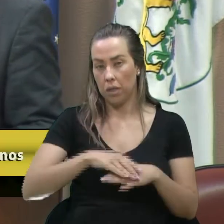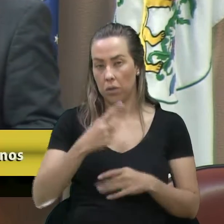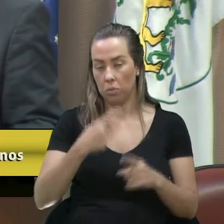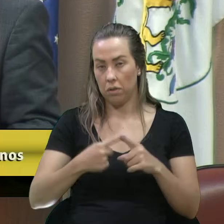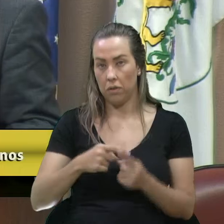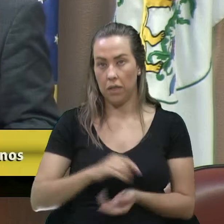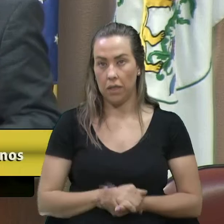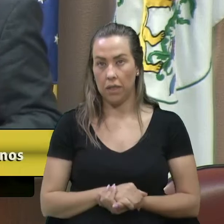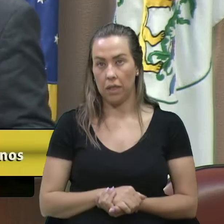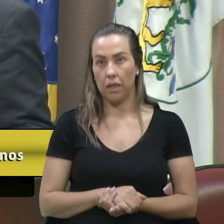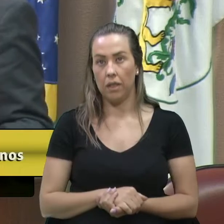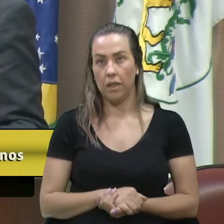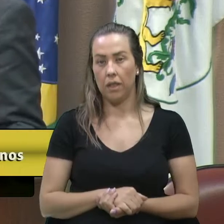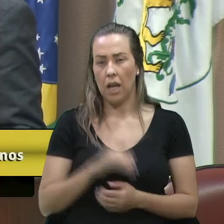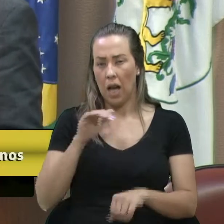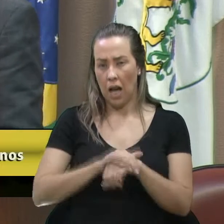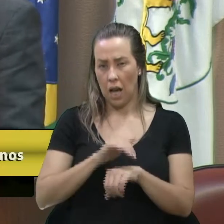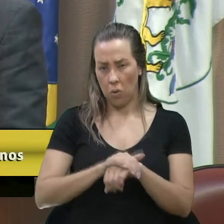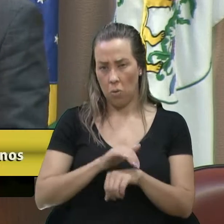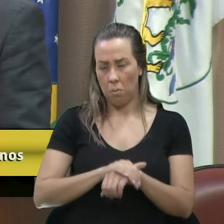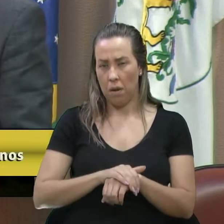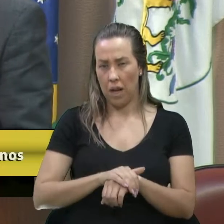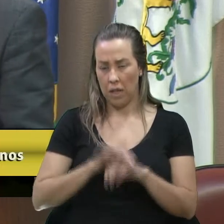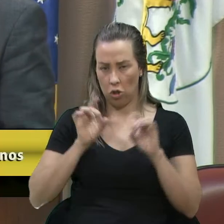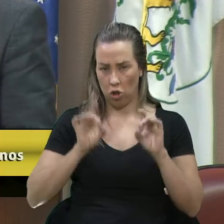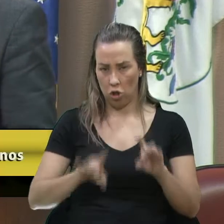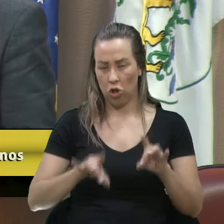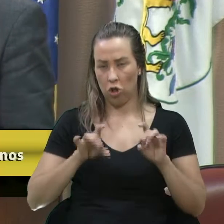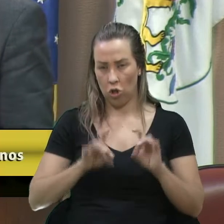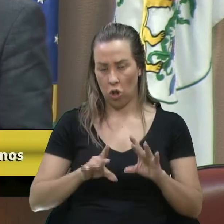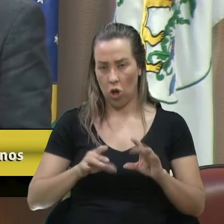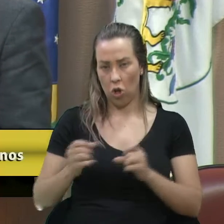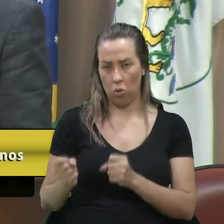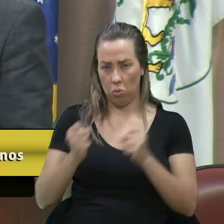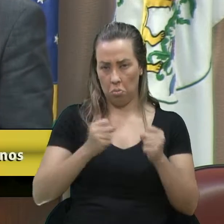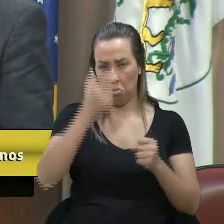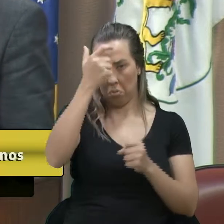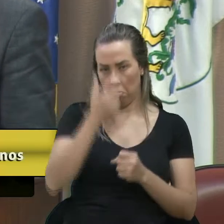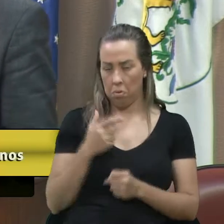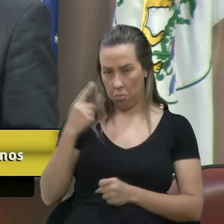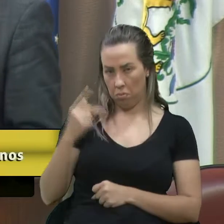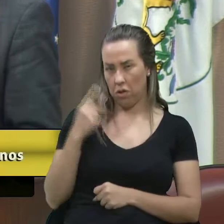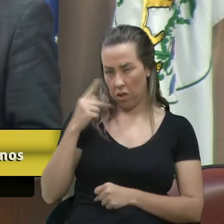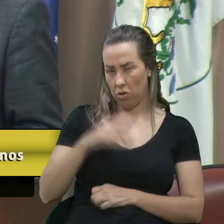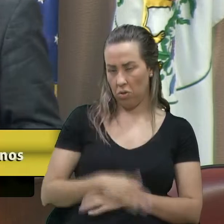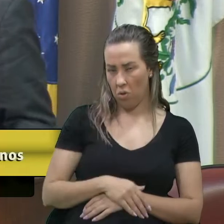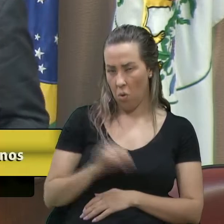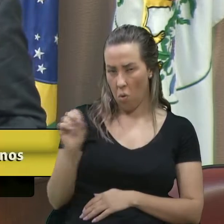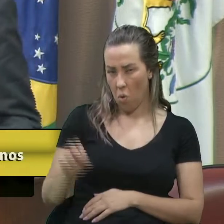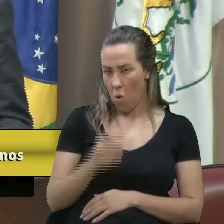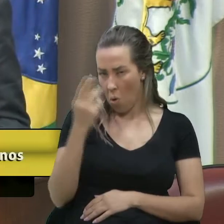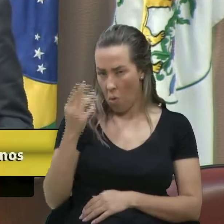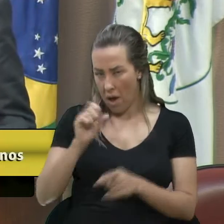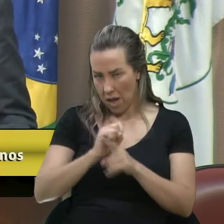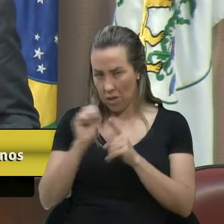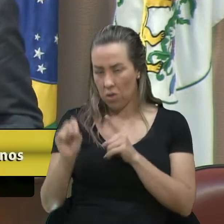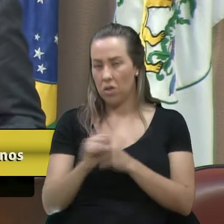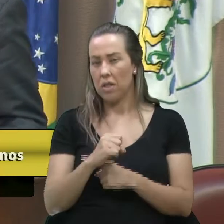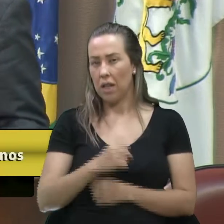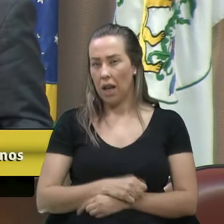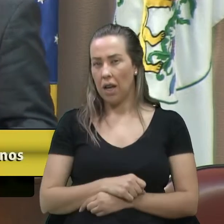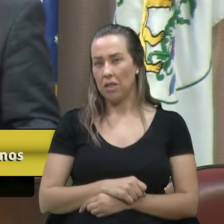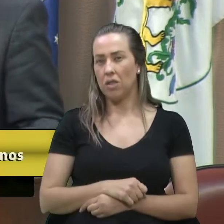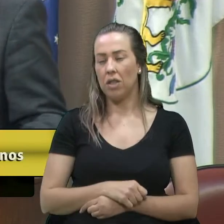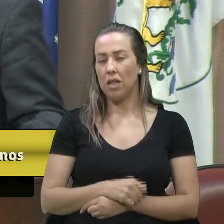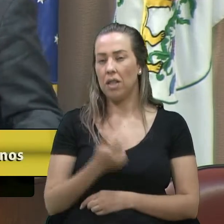vez, a culpa é apenas dos governantes? Ou será que a sociedade